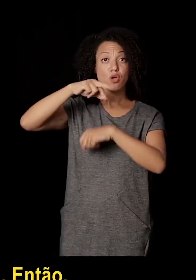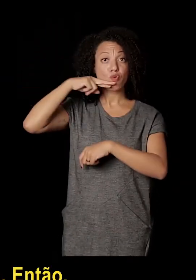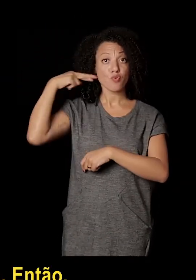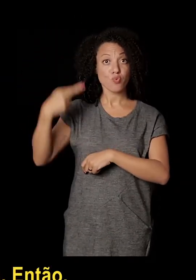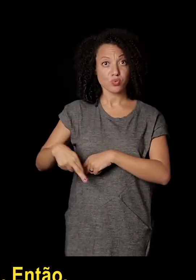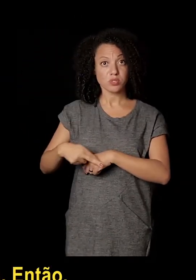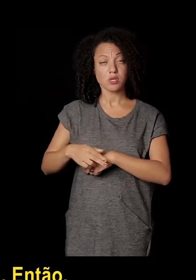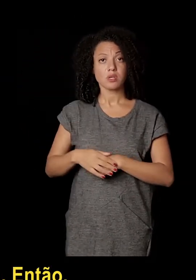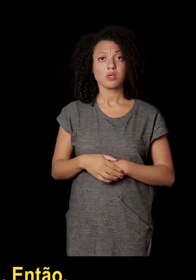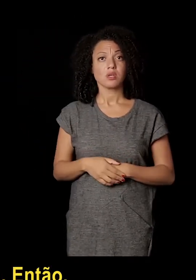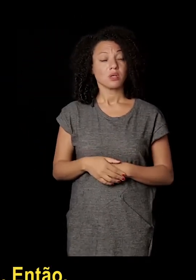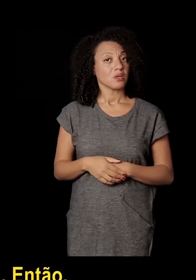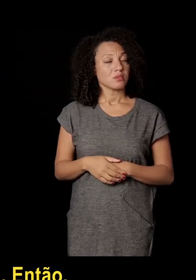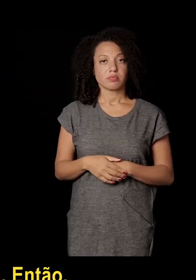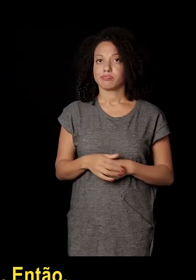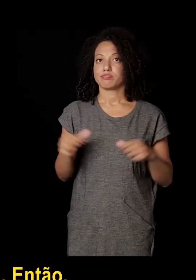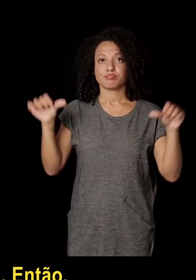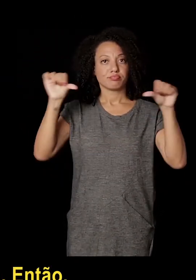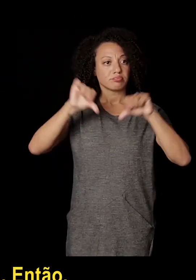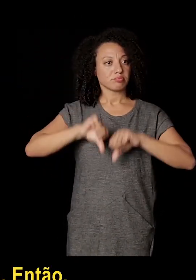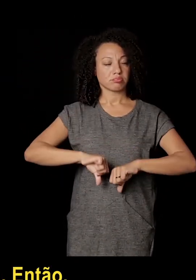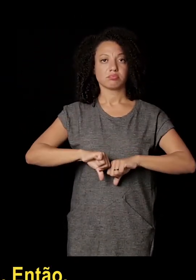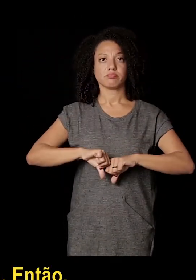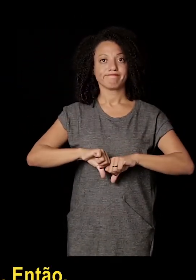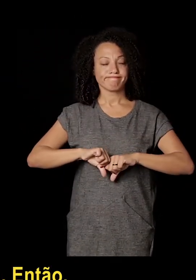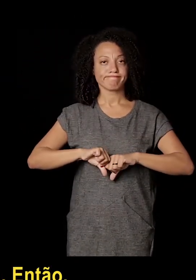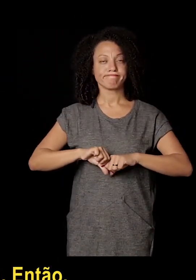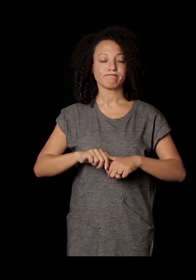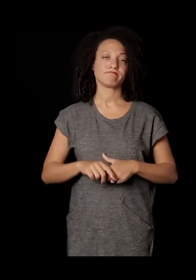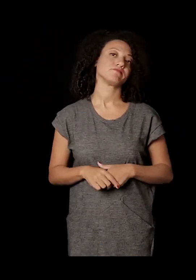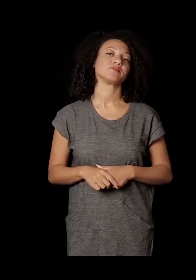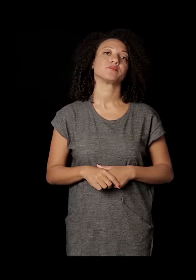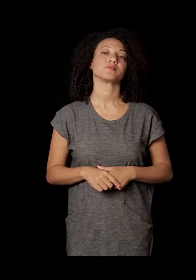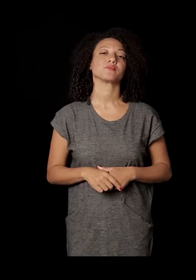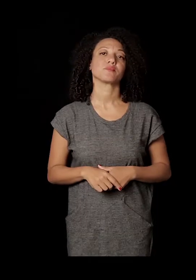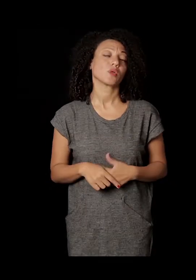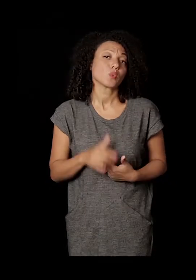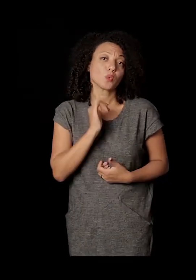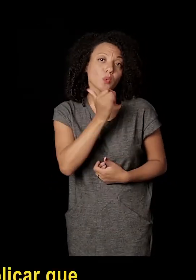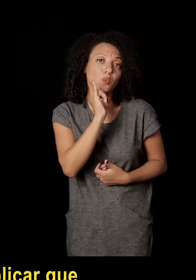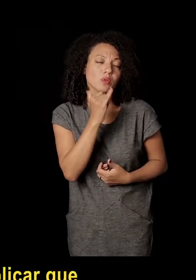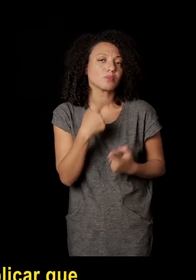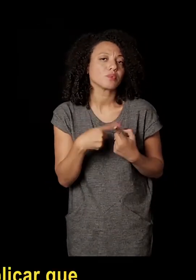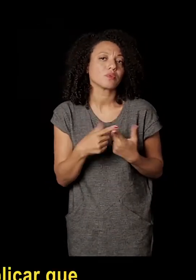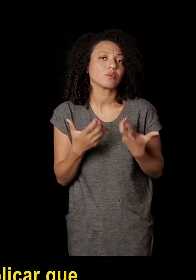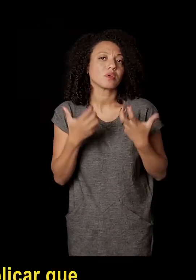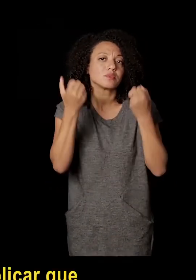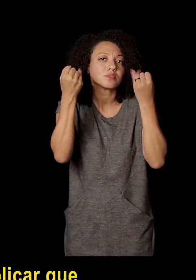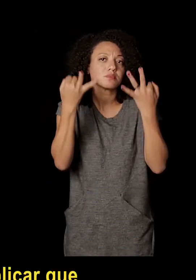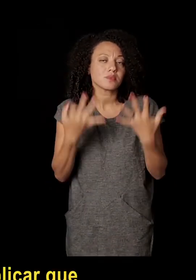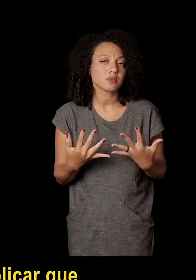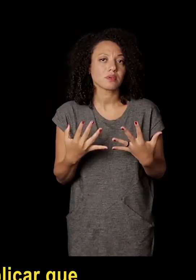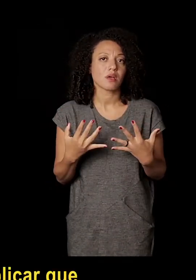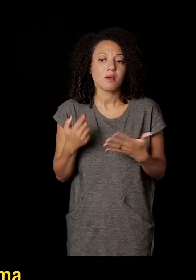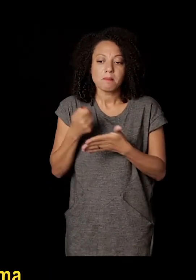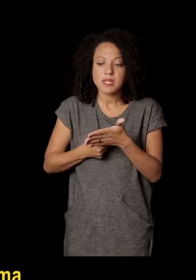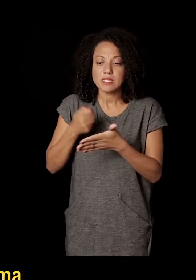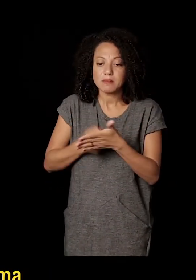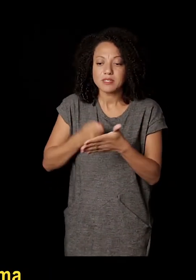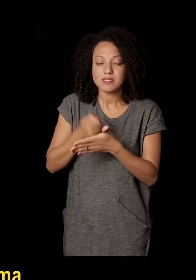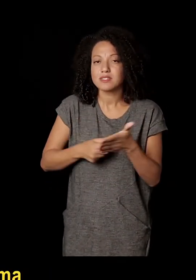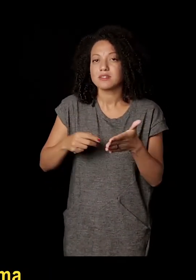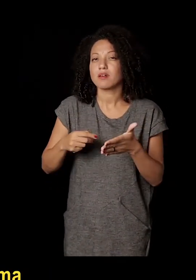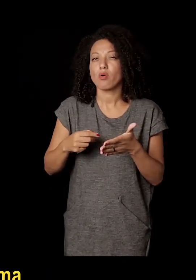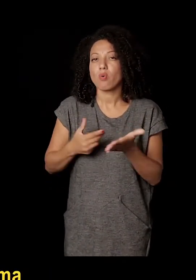estão em decadência absoluta, né? Então, eu só estou contando isso para explicar que toda militância vem de